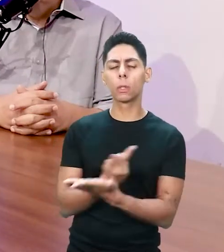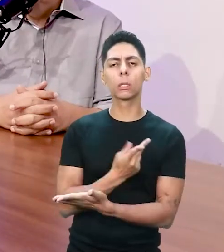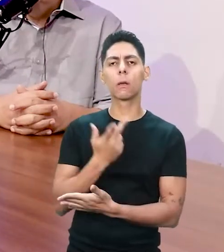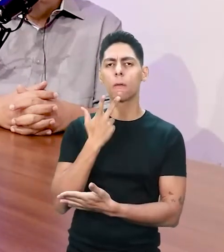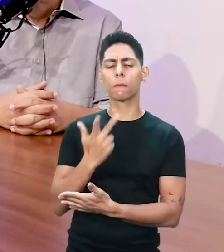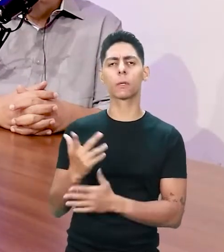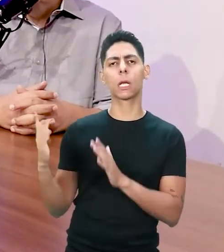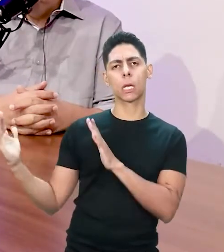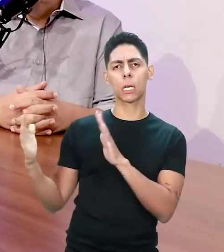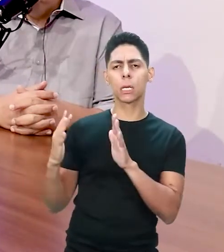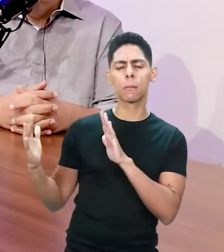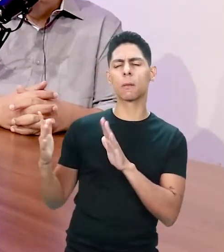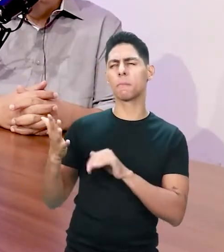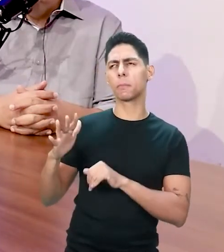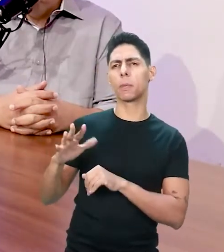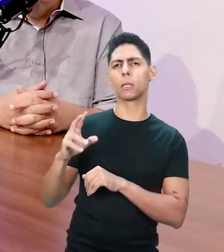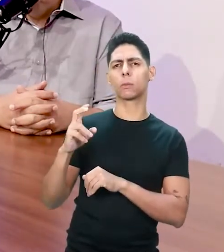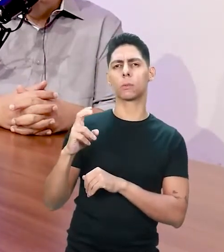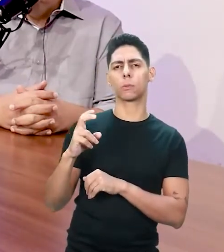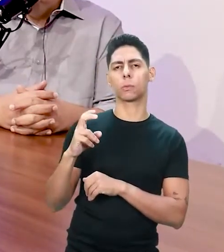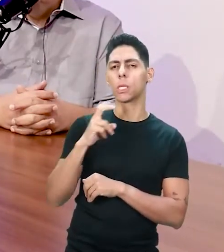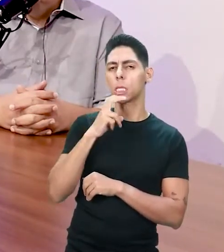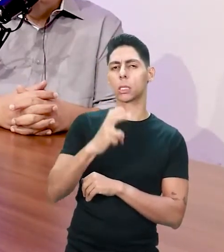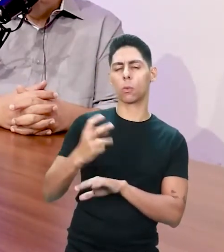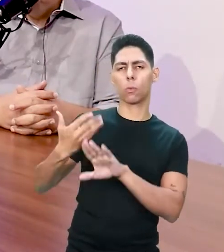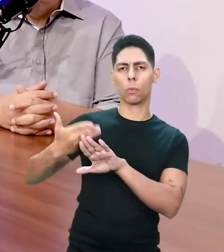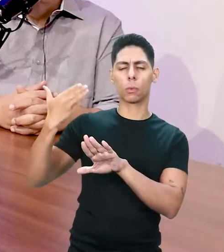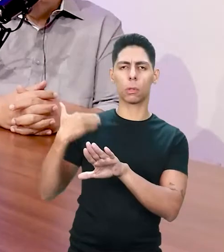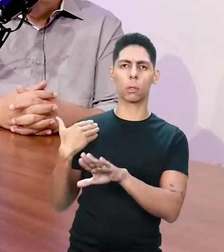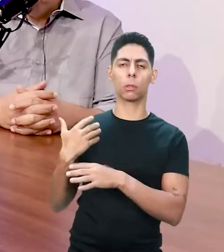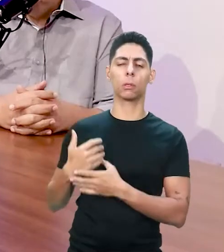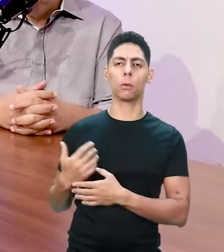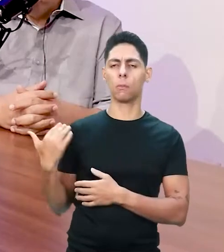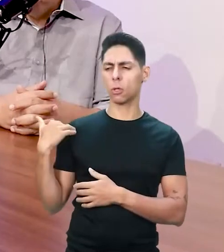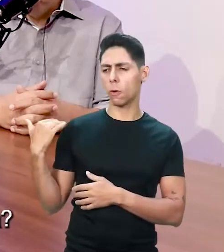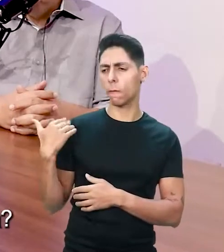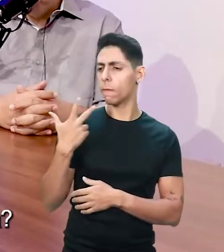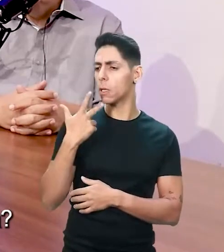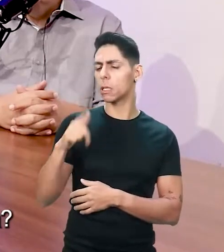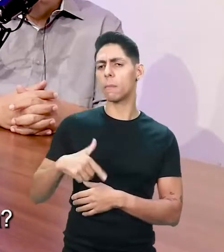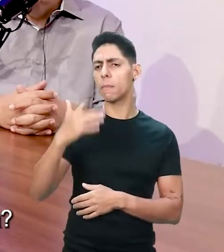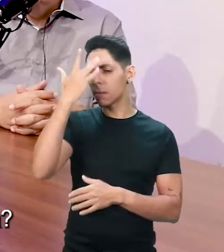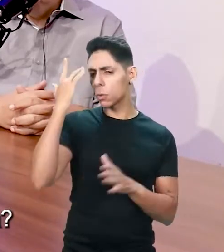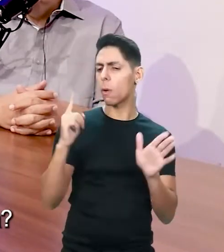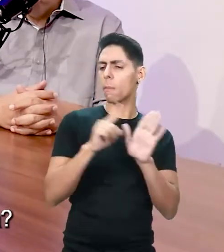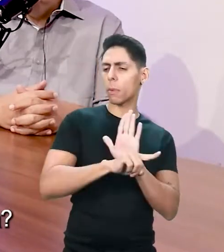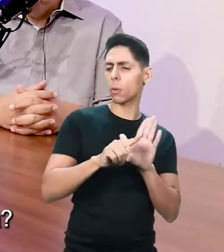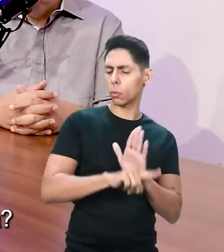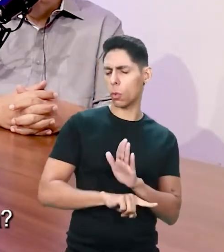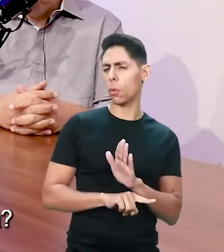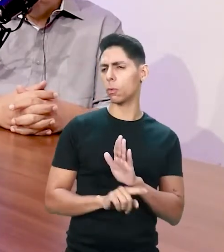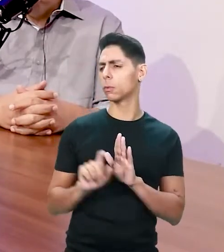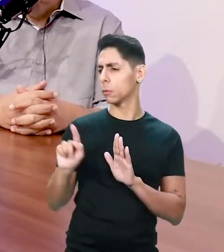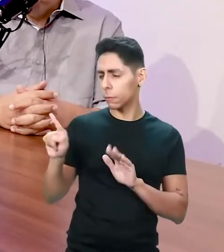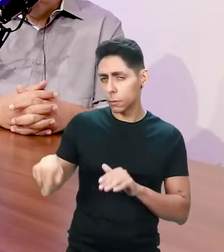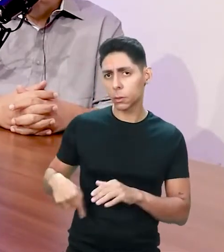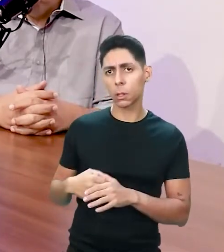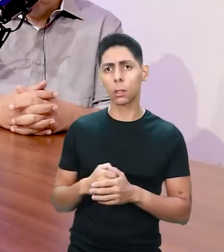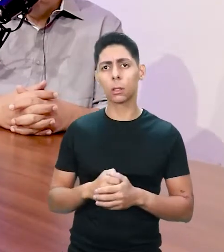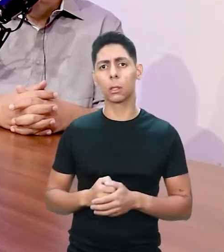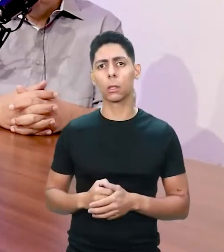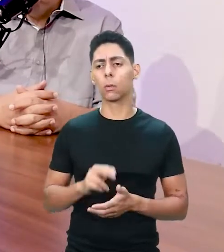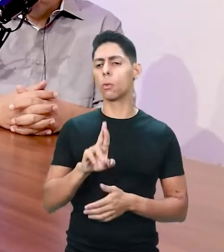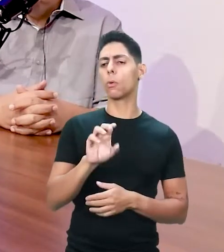recentemente, isso tem uns 5 anos atrás, o Cláudio Perrot disse assim, ô Marcos, sabe quem perguntou por você outro dia?